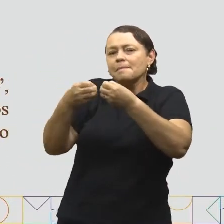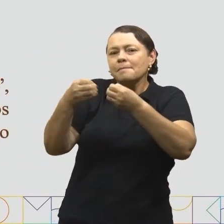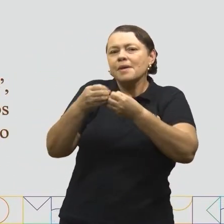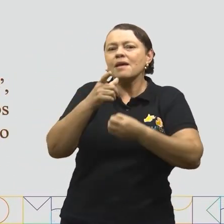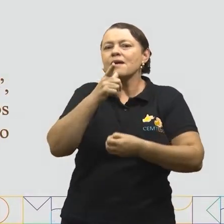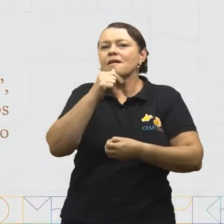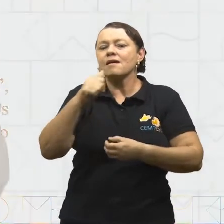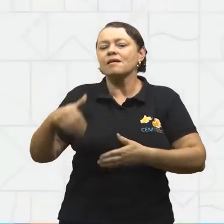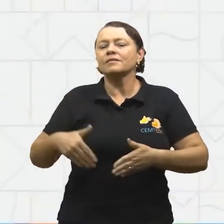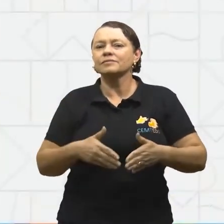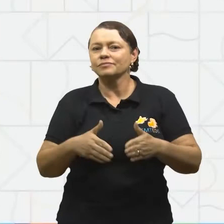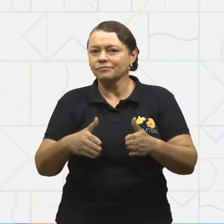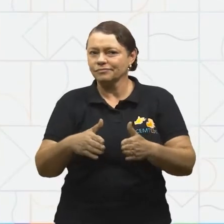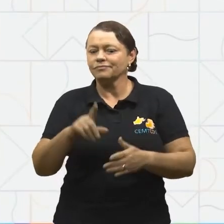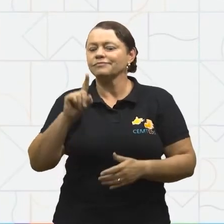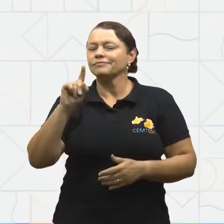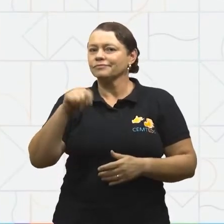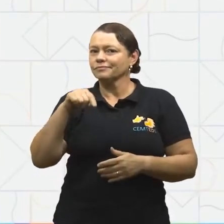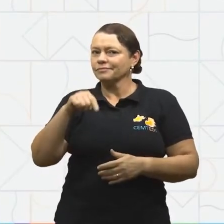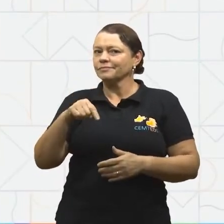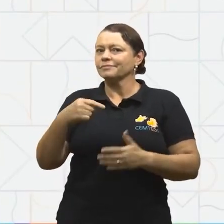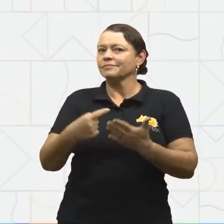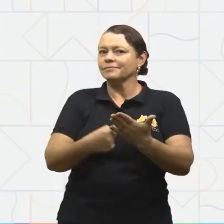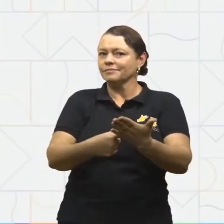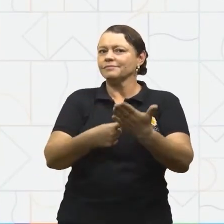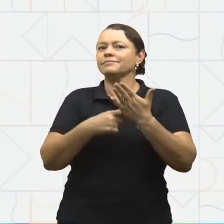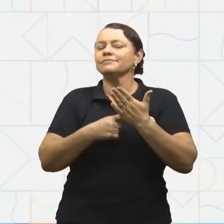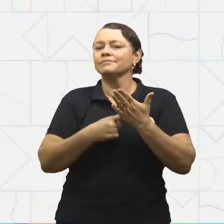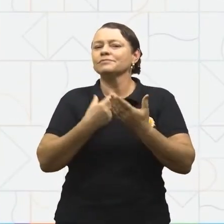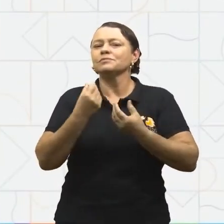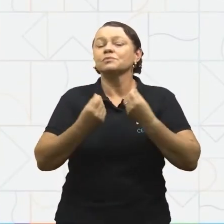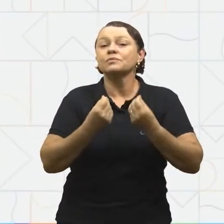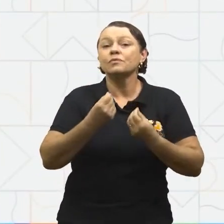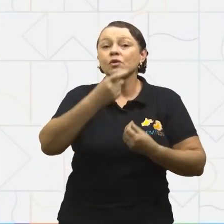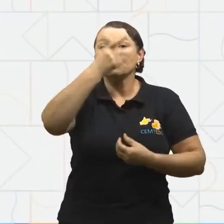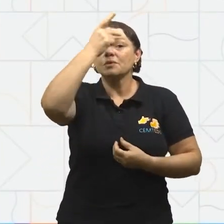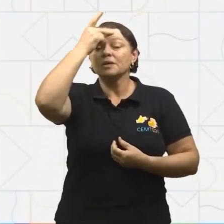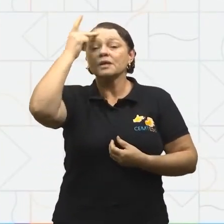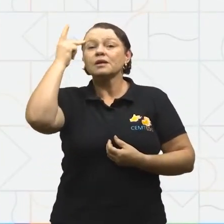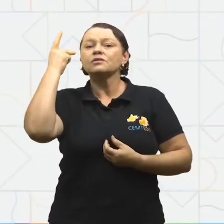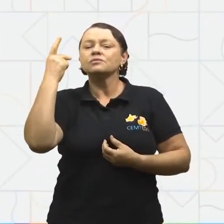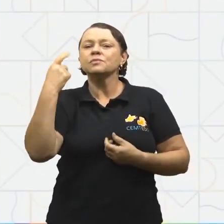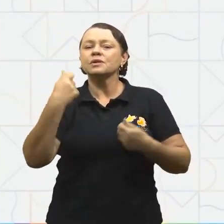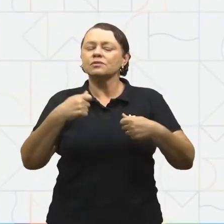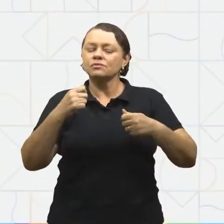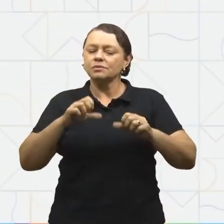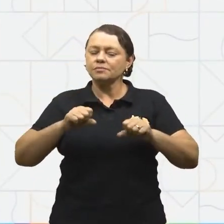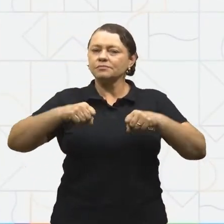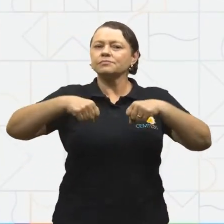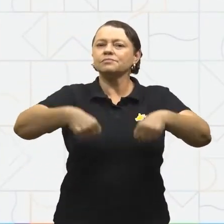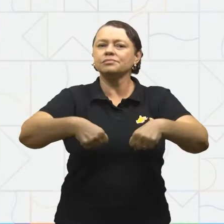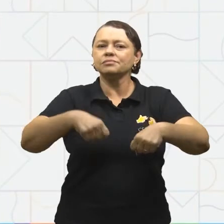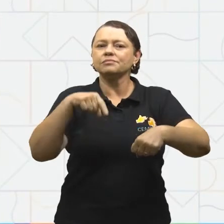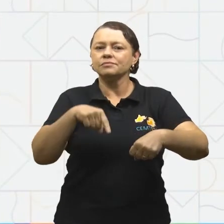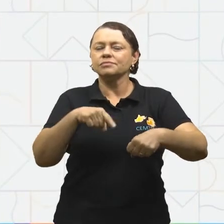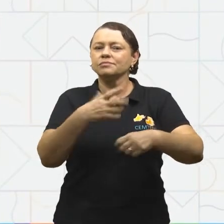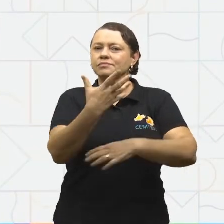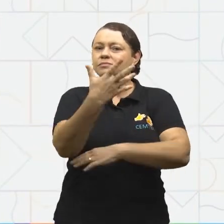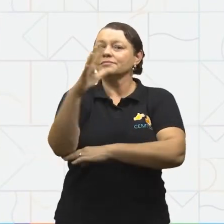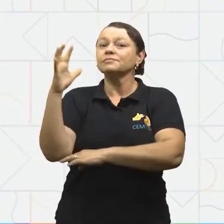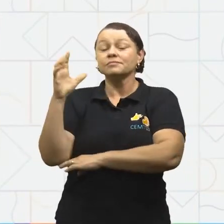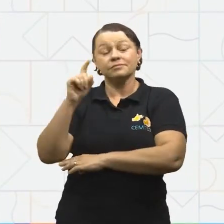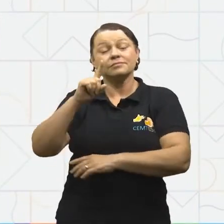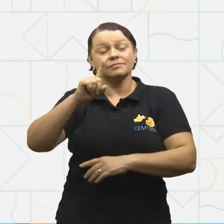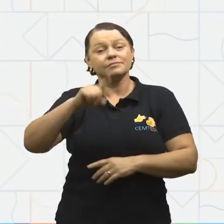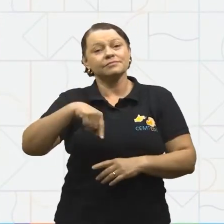margem do rio. Isso nos revela o quanto as pessoas dependem desse recurso natural. Sim, dedicado